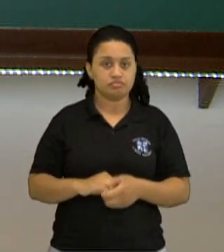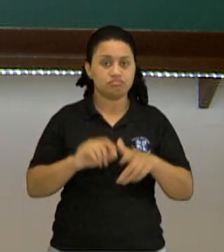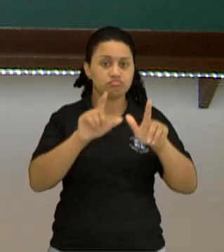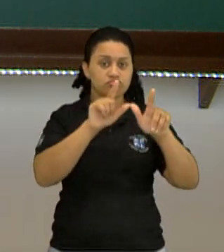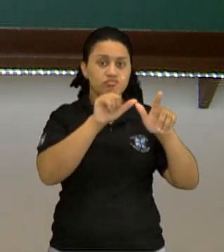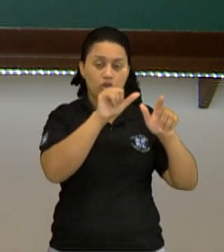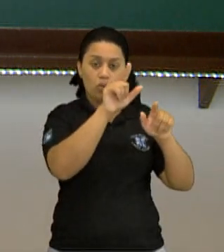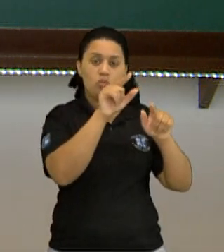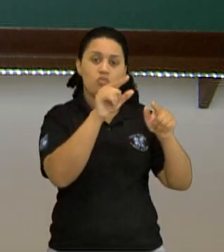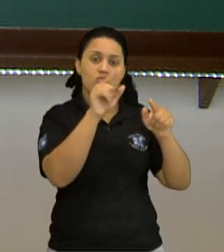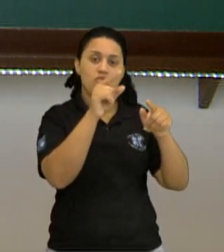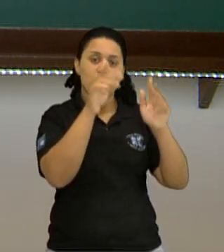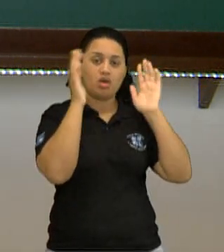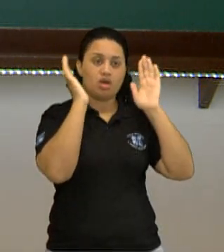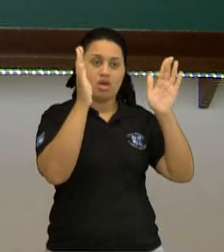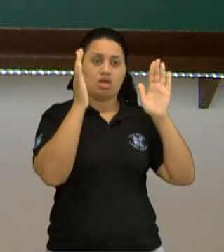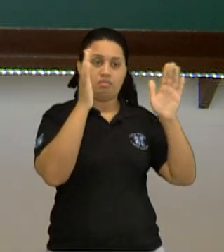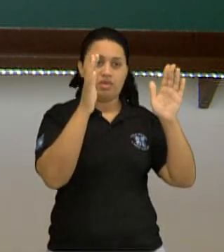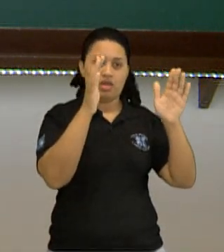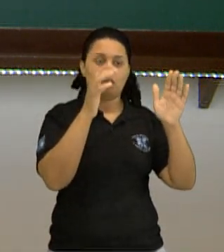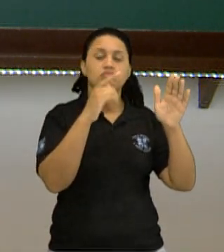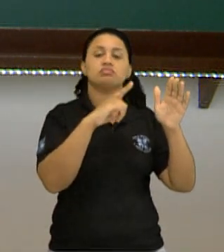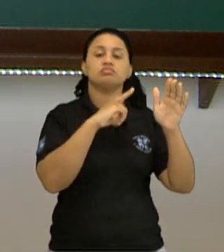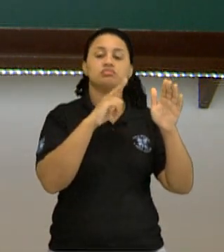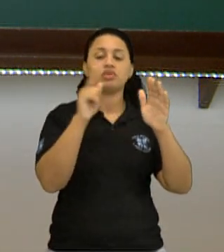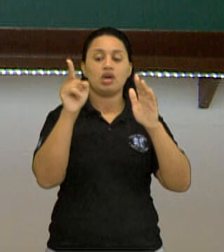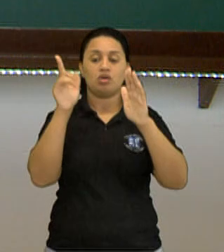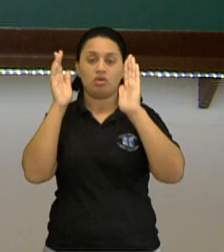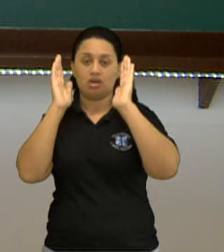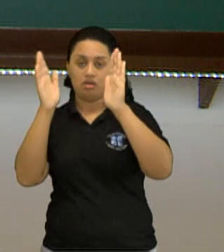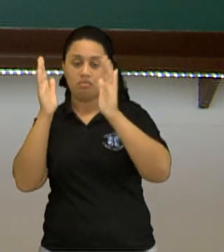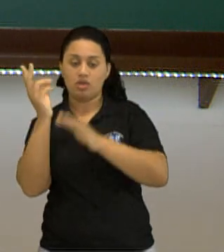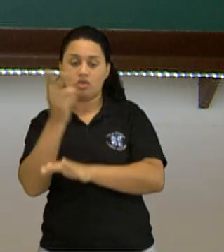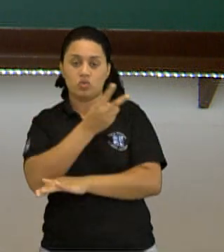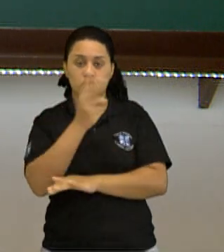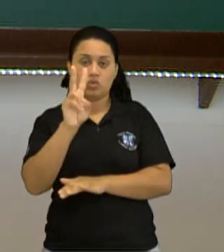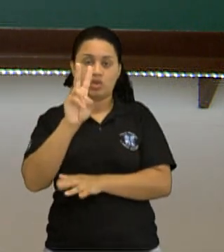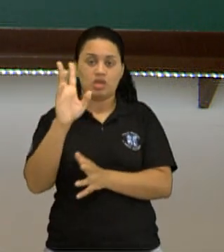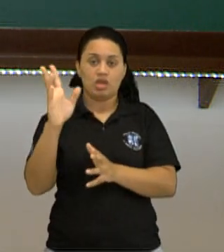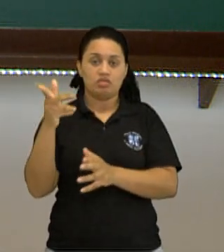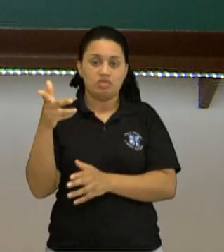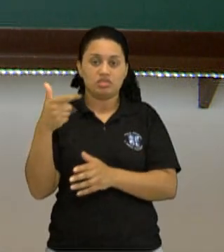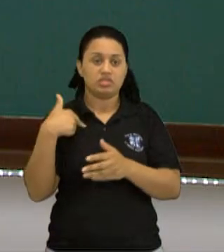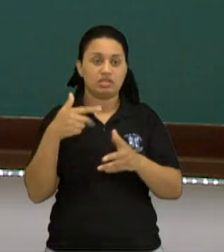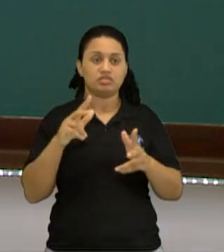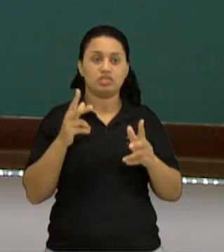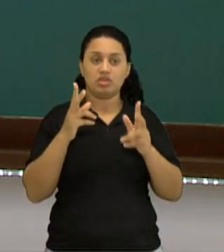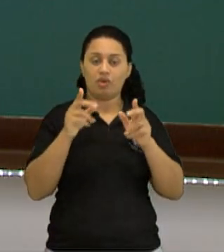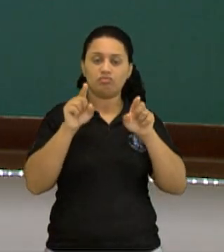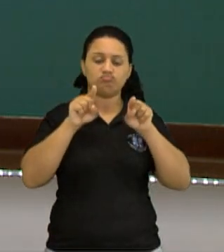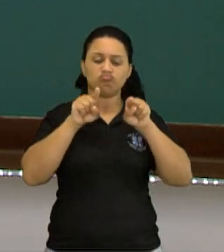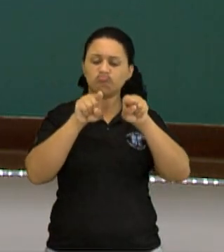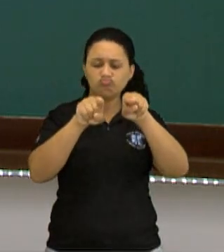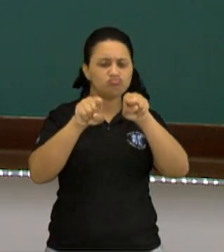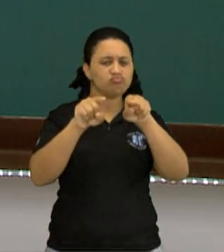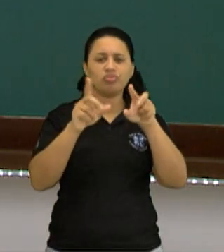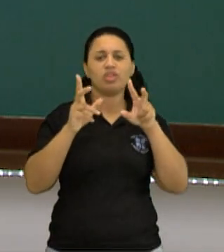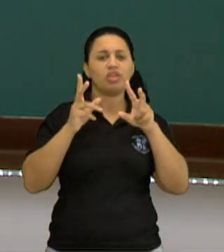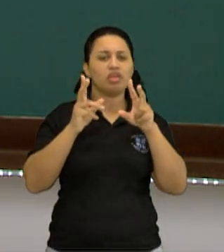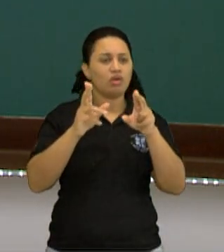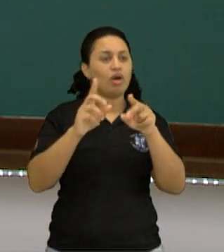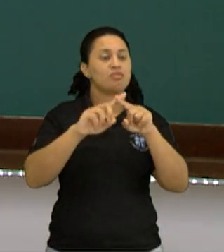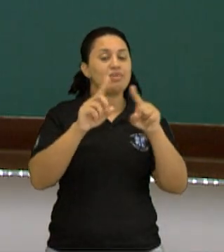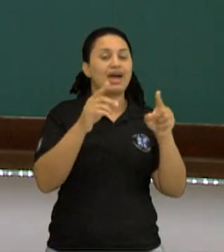veículo, certo? Que vocês têm a mesma velocidade, eu consigo comparar isso através do vetor velocidade, só que as suas massas